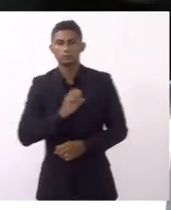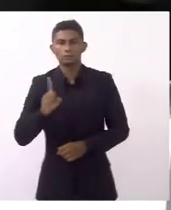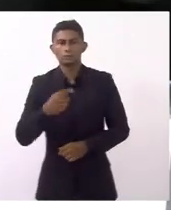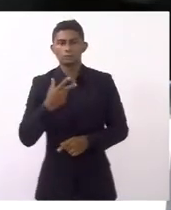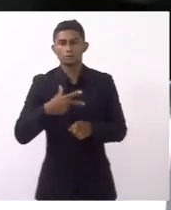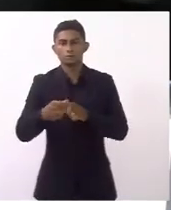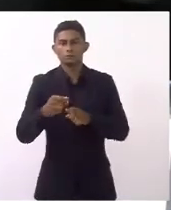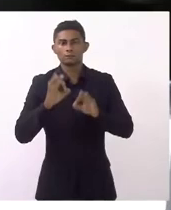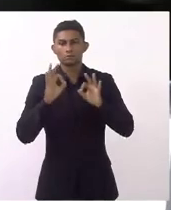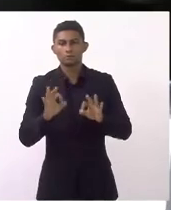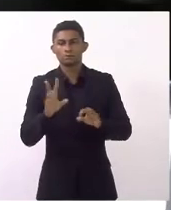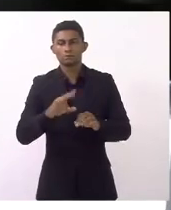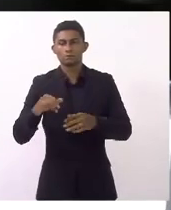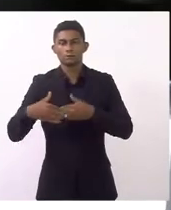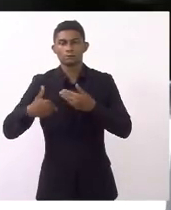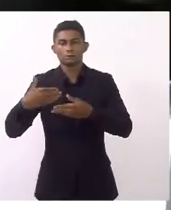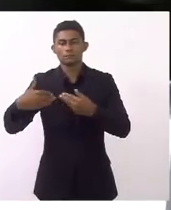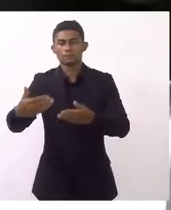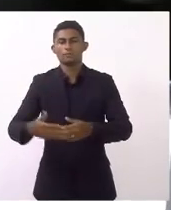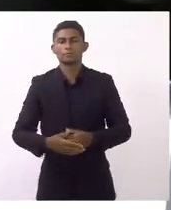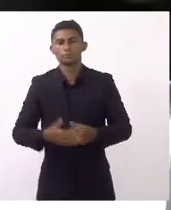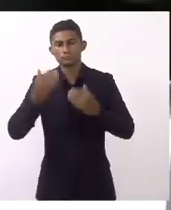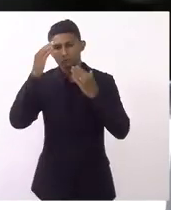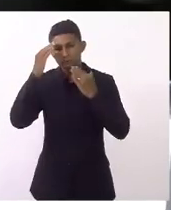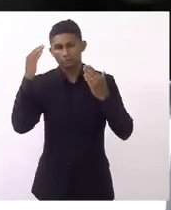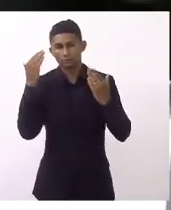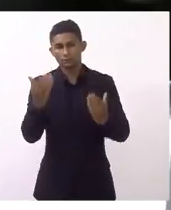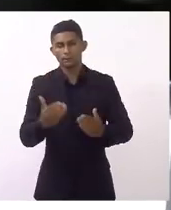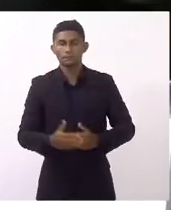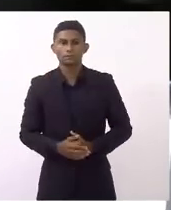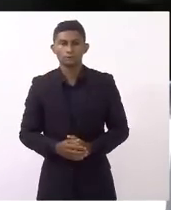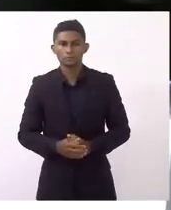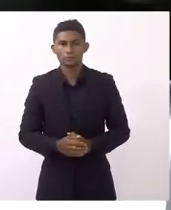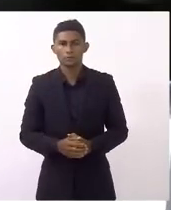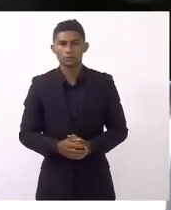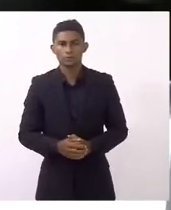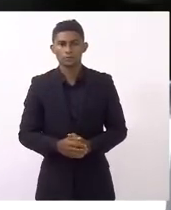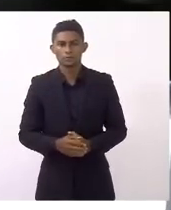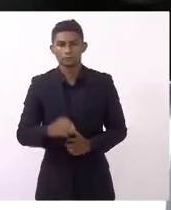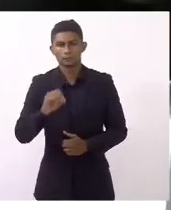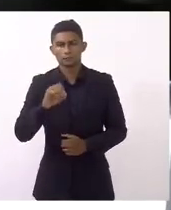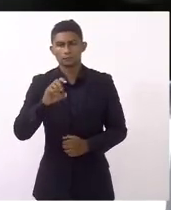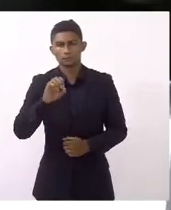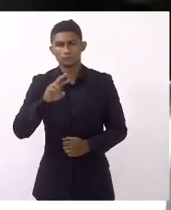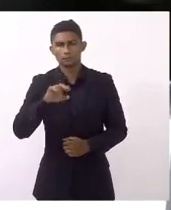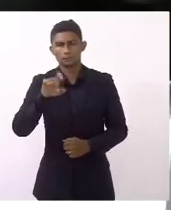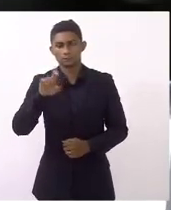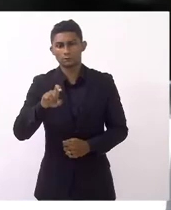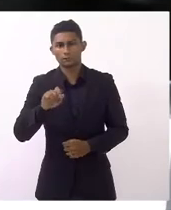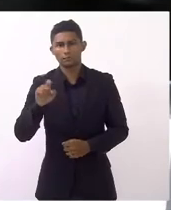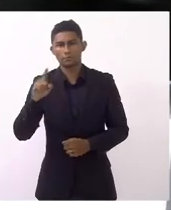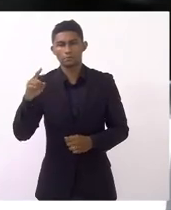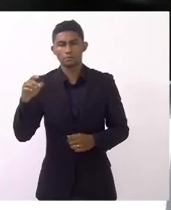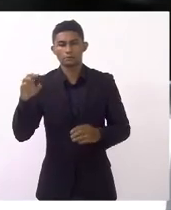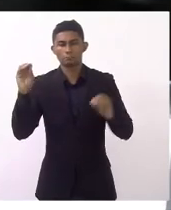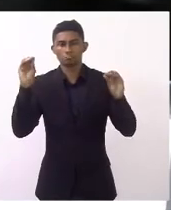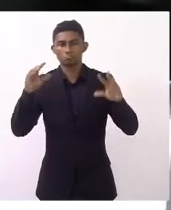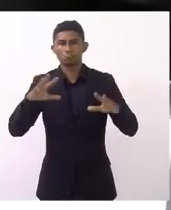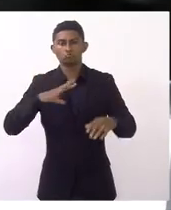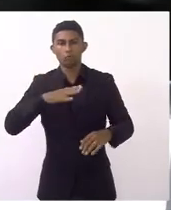nós vamos vencer cada vez mais muito obrigado por deixar Bobô que nos dê coragem